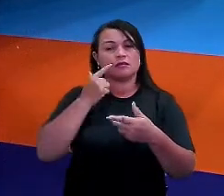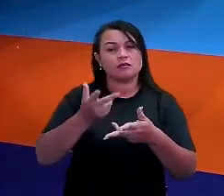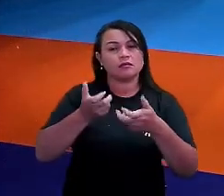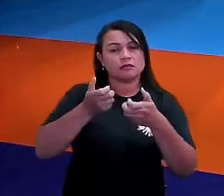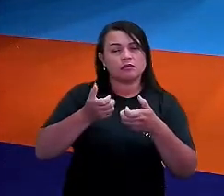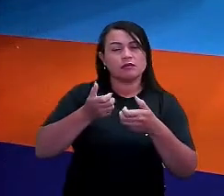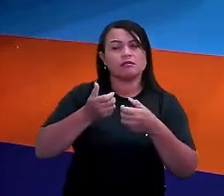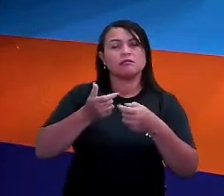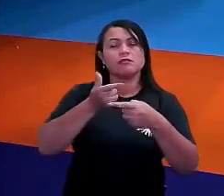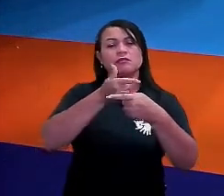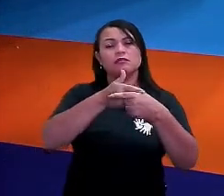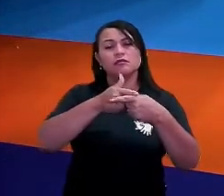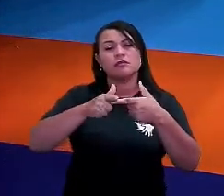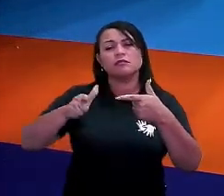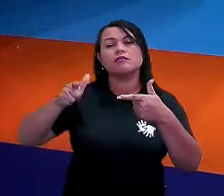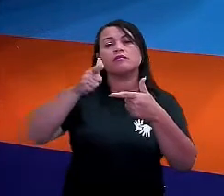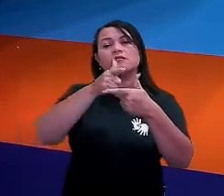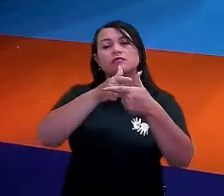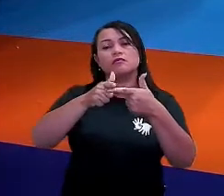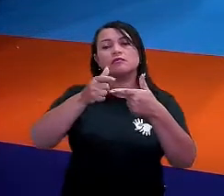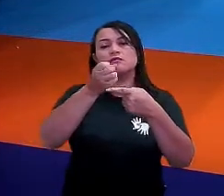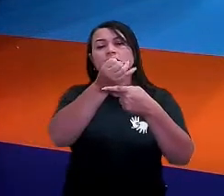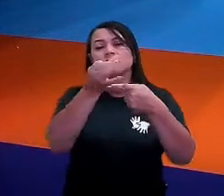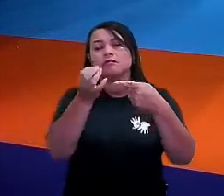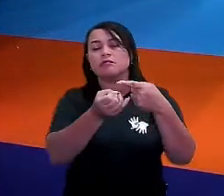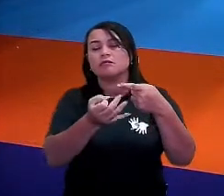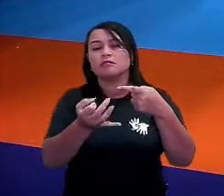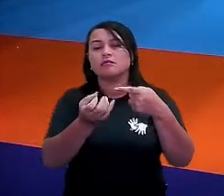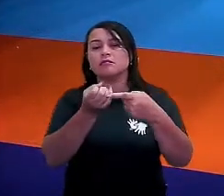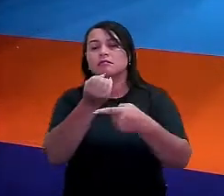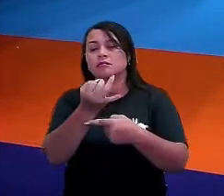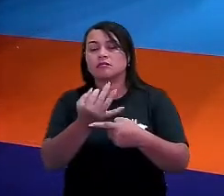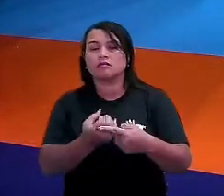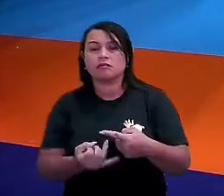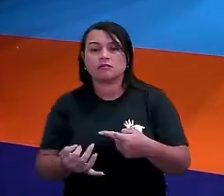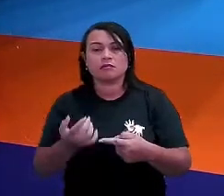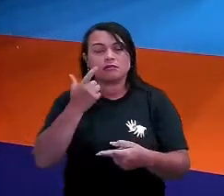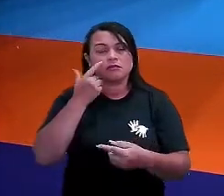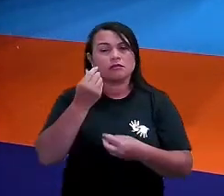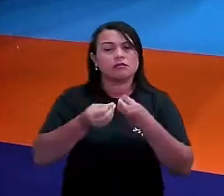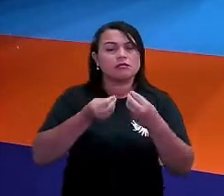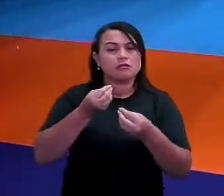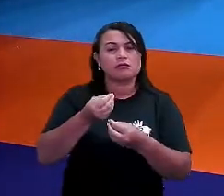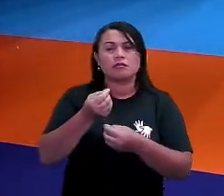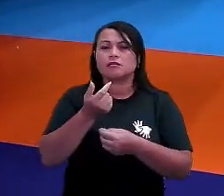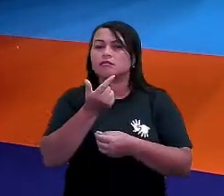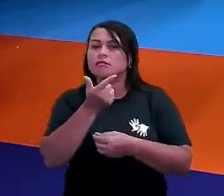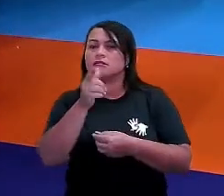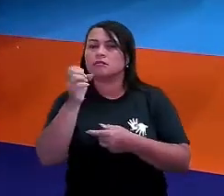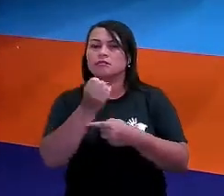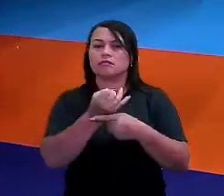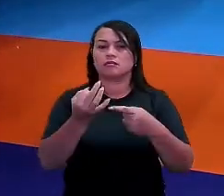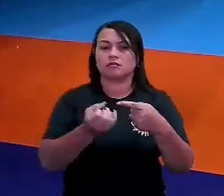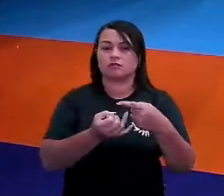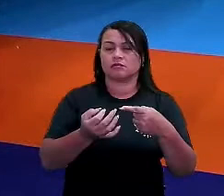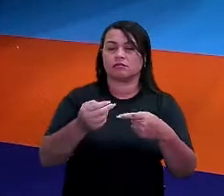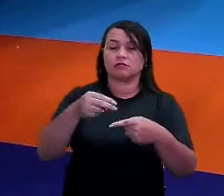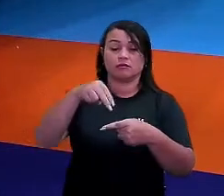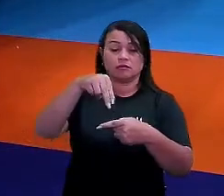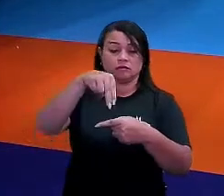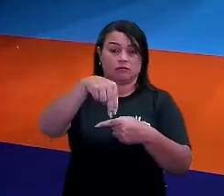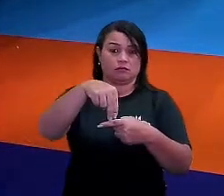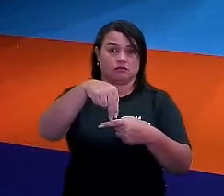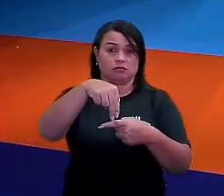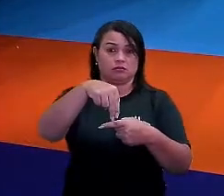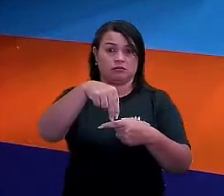fazendo uma divisão entre essas duas frações. E que eu estou transformando aí em, vamos supor, em uma outra fração, em que o numerador é